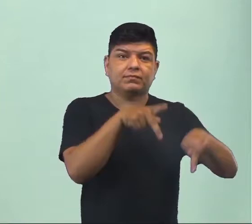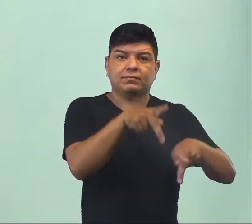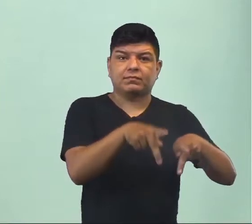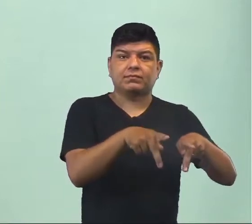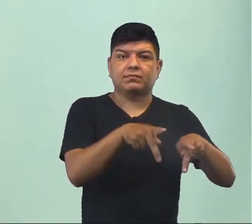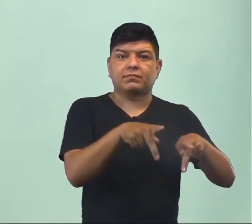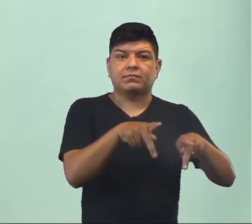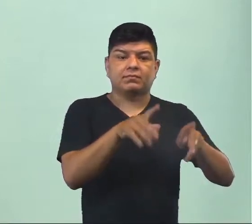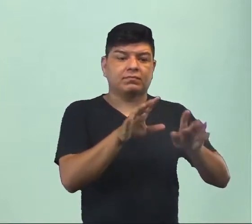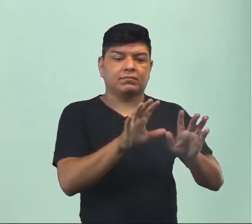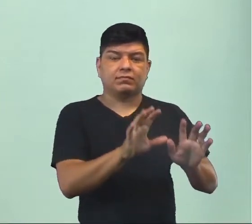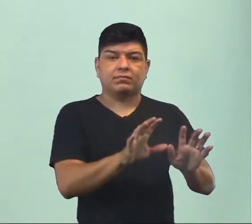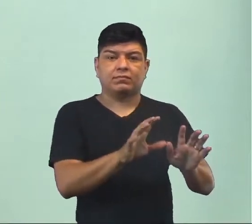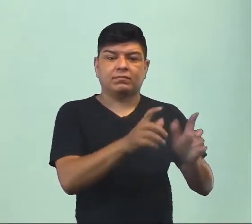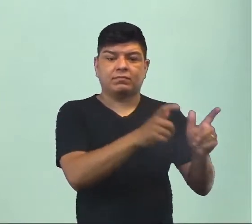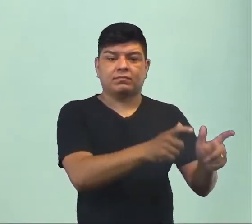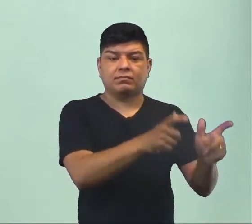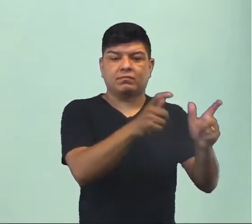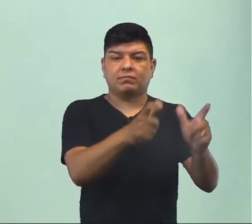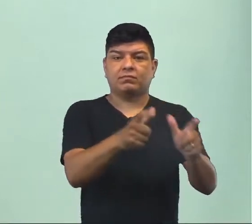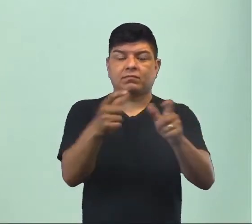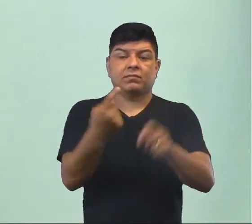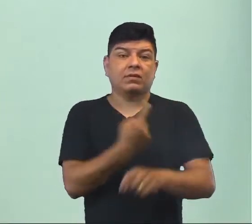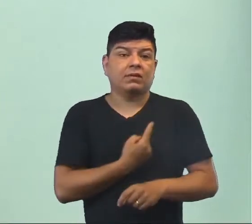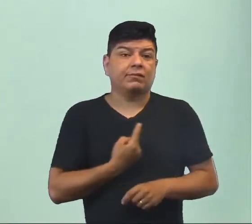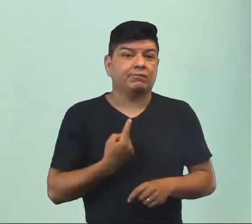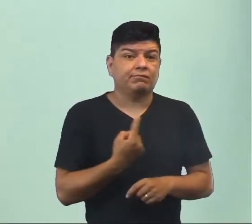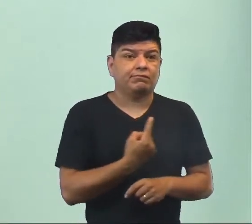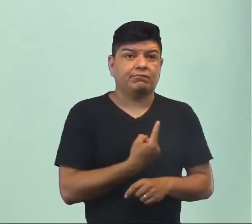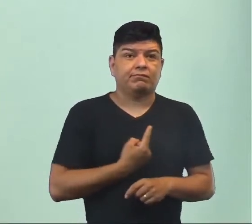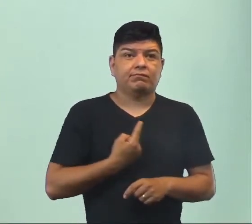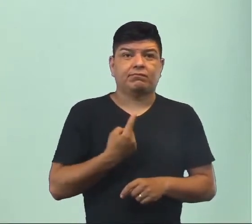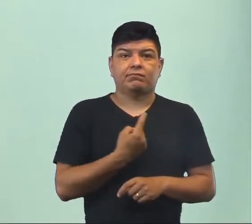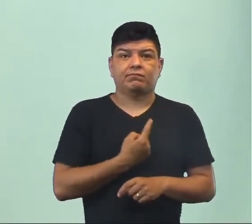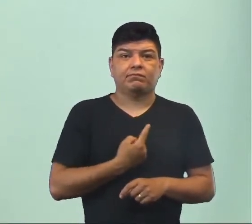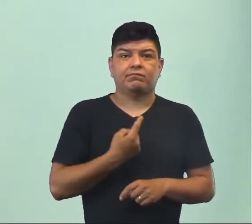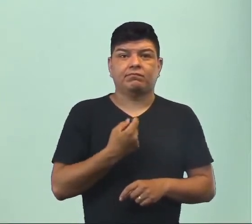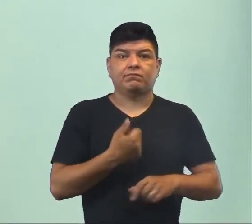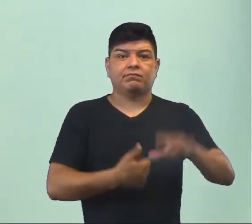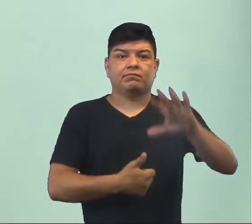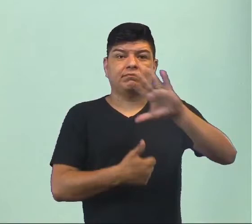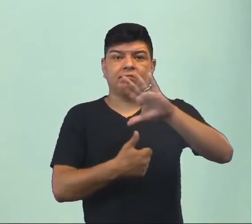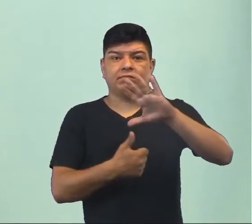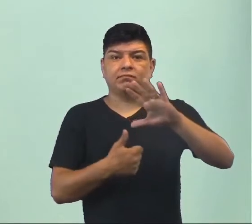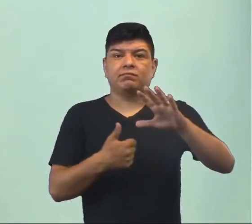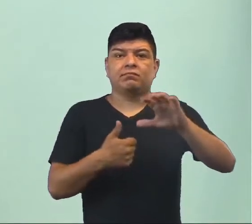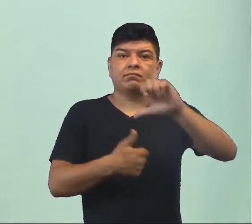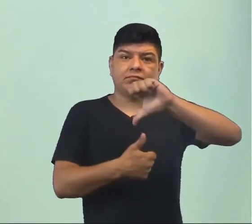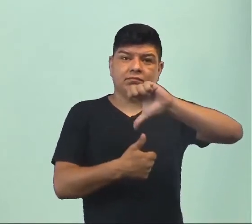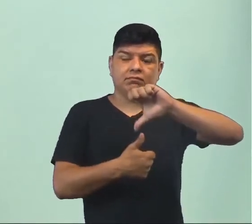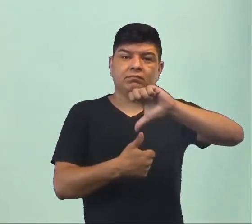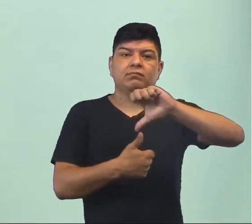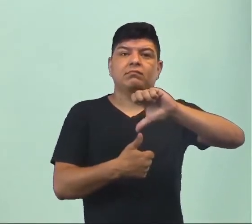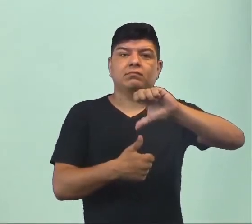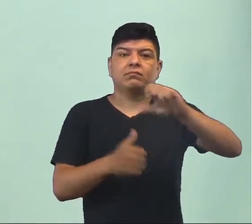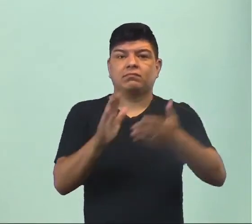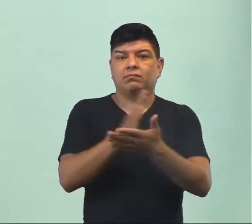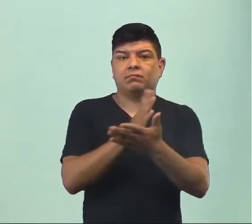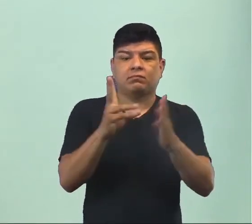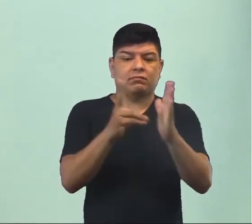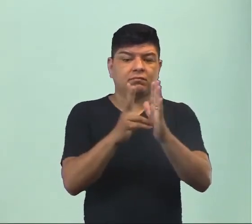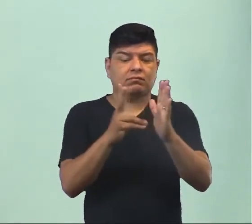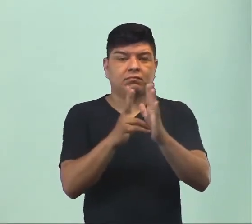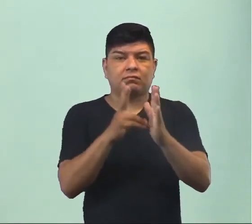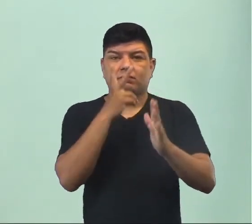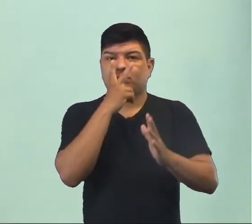estão em determinados lugares isolados, na Ásia, na Oceania, alguns indígenas, como se